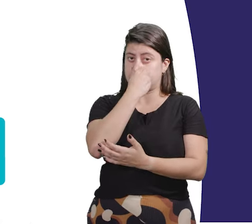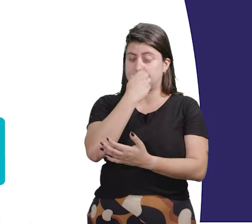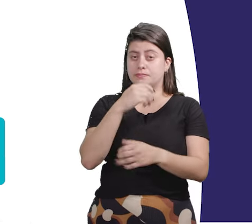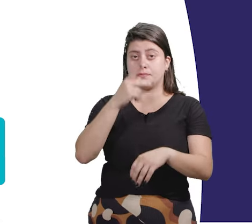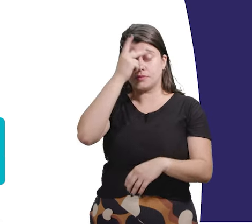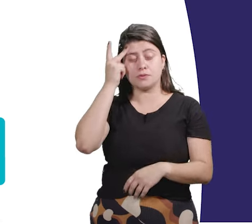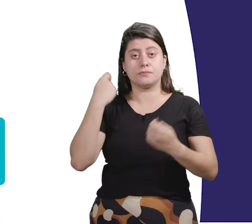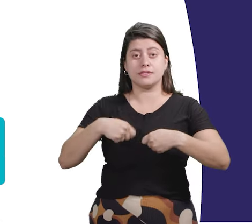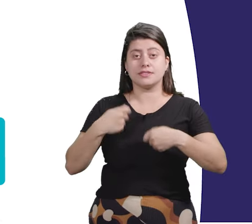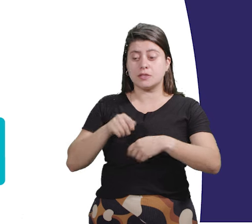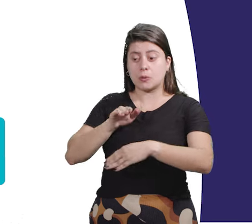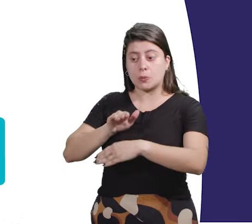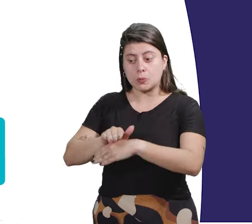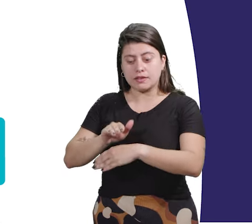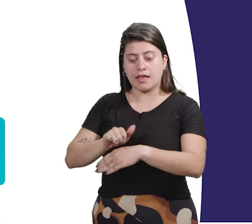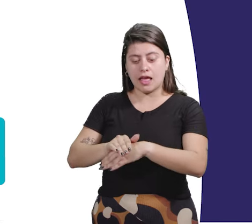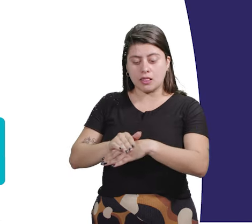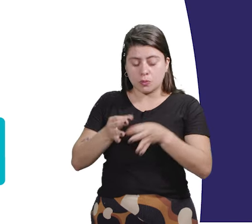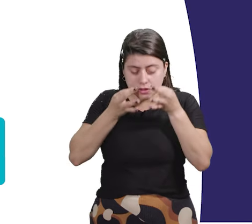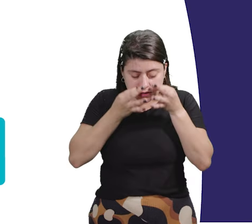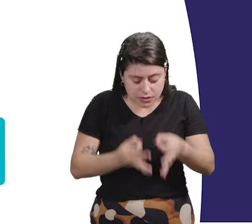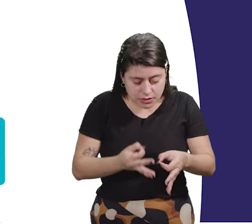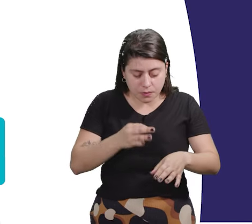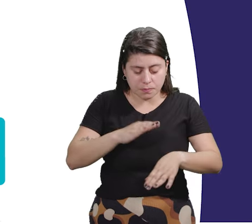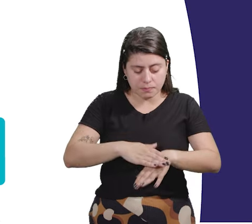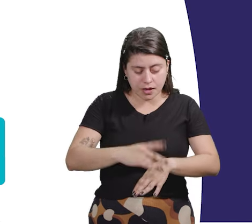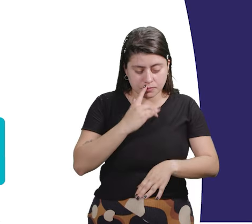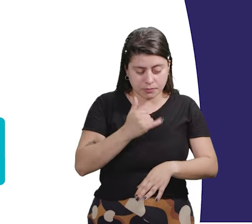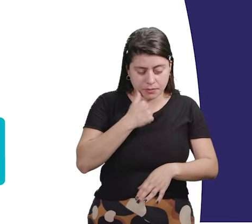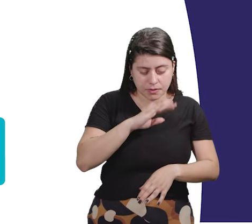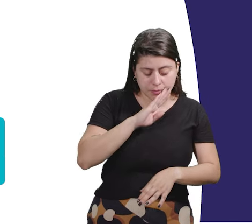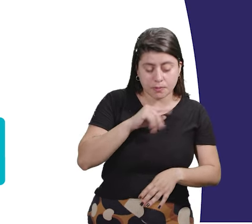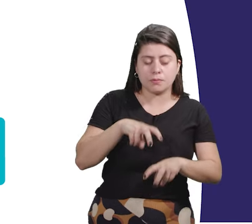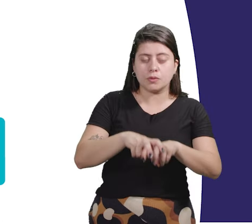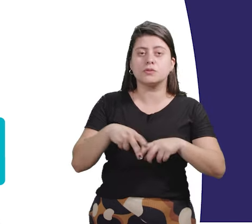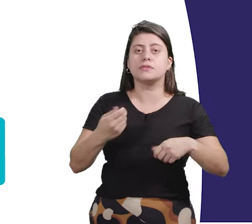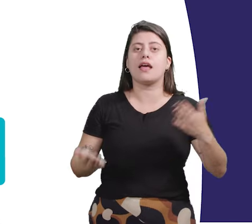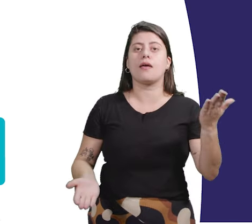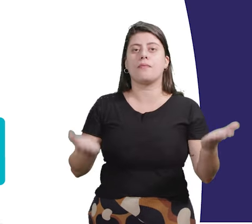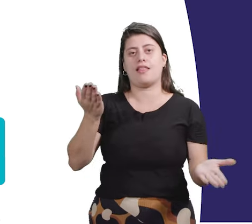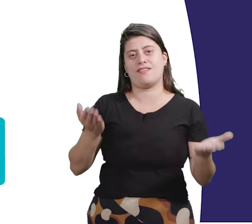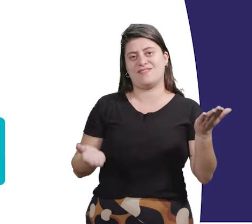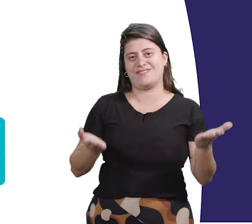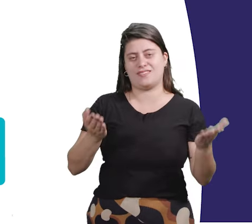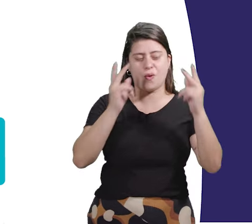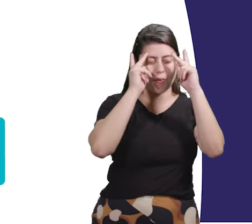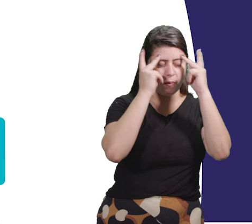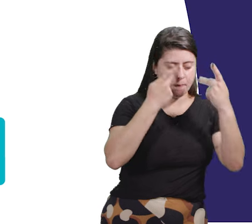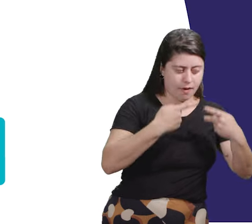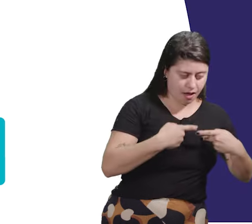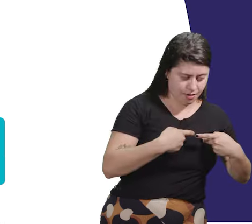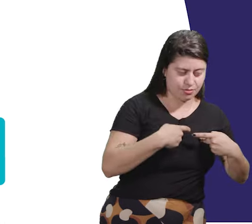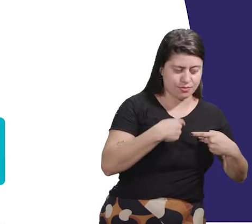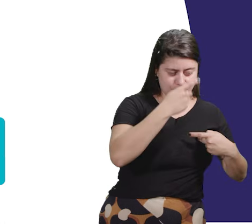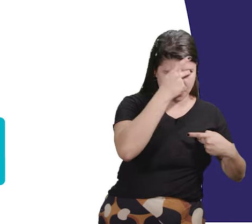de um cuidado um pouco maior. Então, acredito que é necessário haver uma balança ali, né?